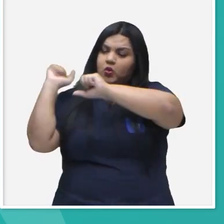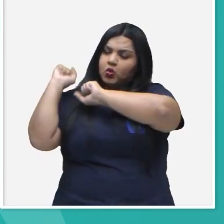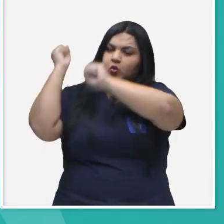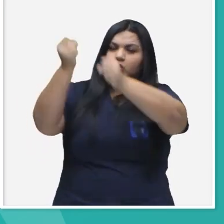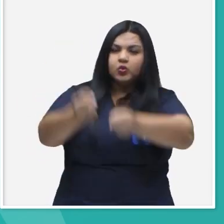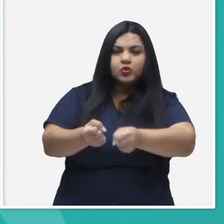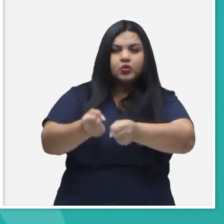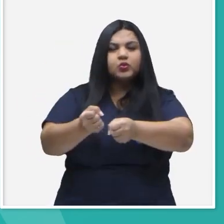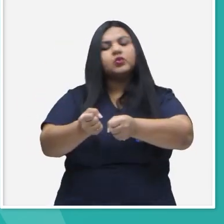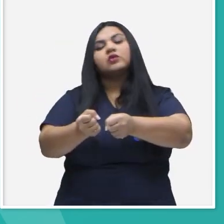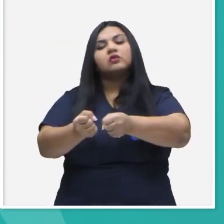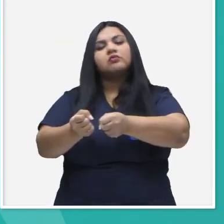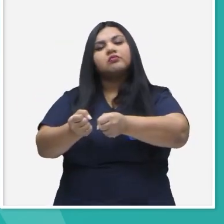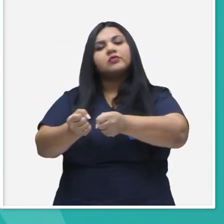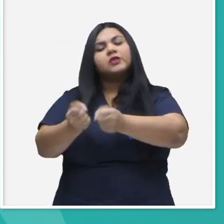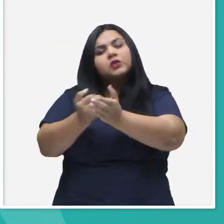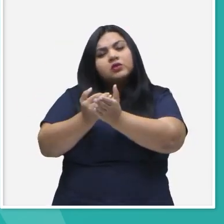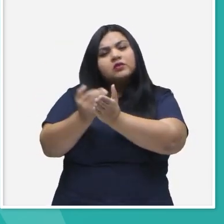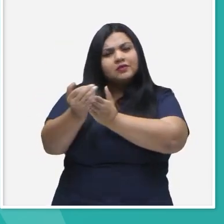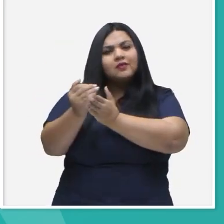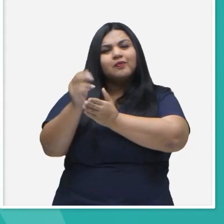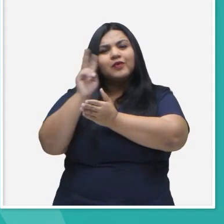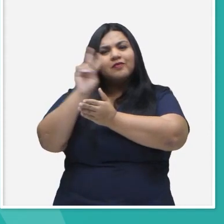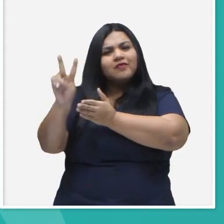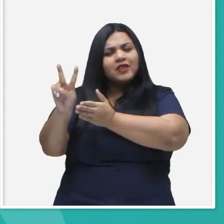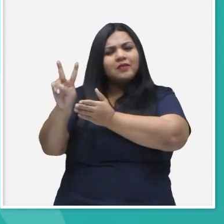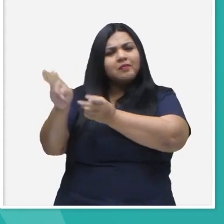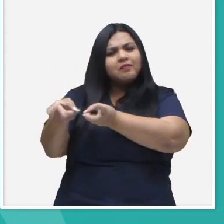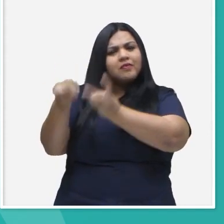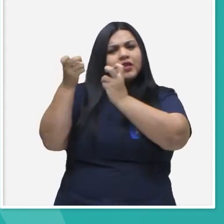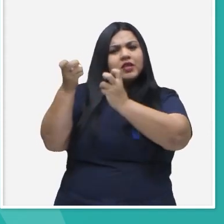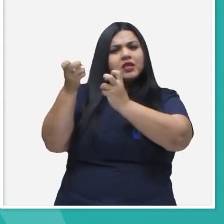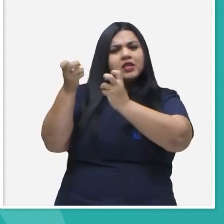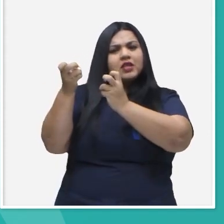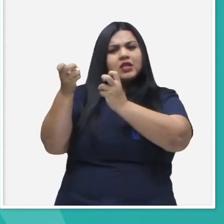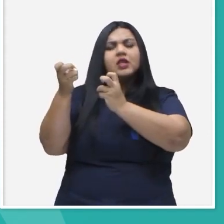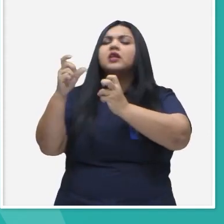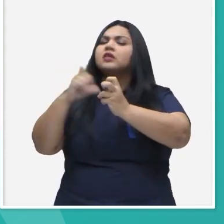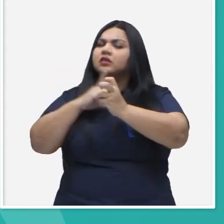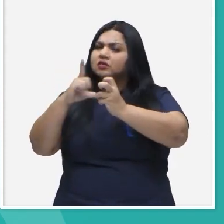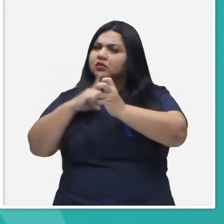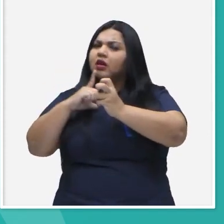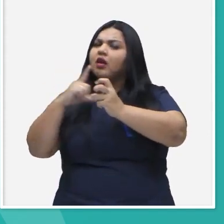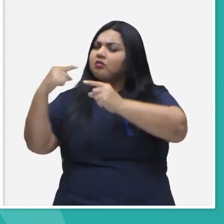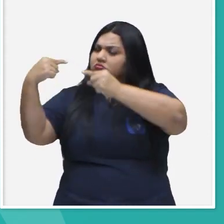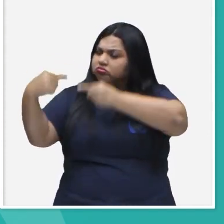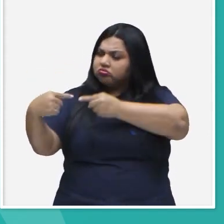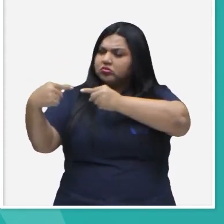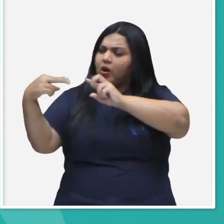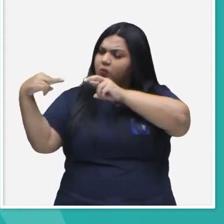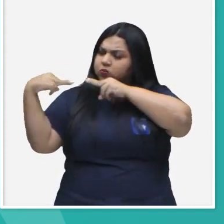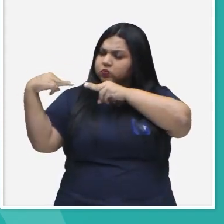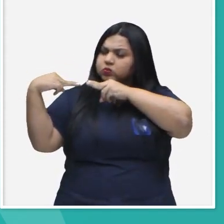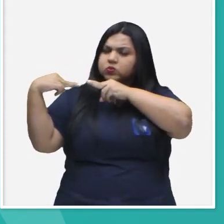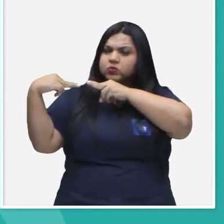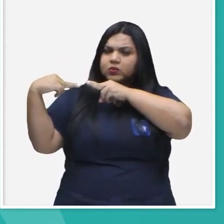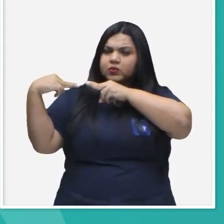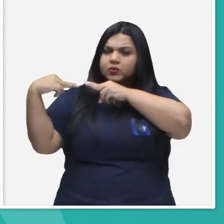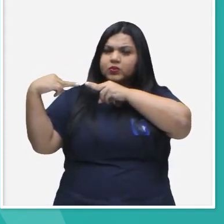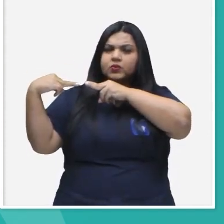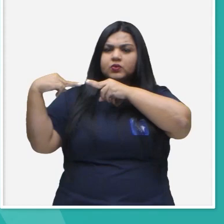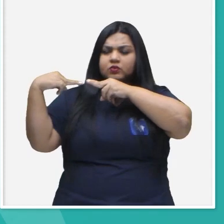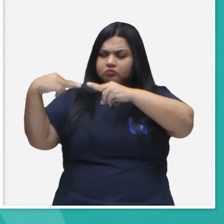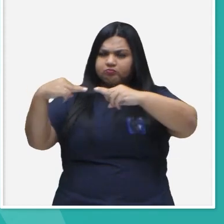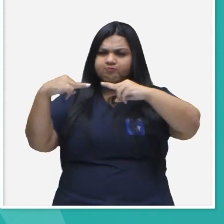judô. De início, já dá para a gente perceber a interferência que um faz em relação ao